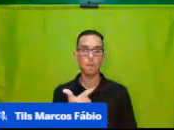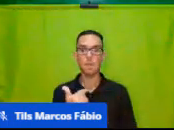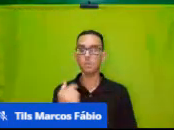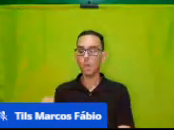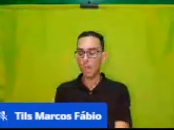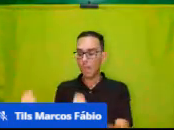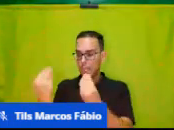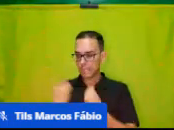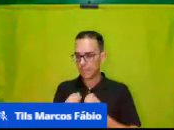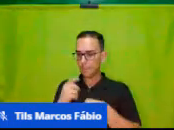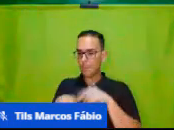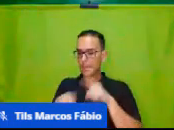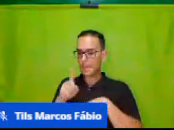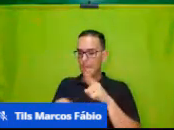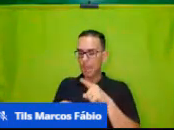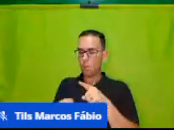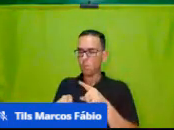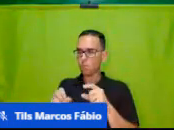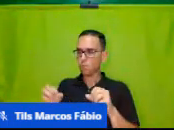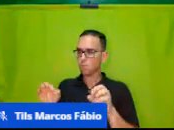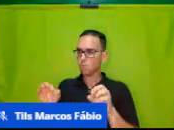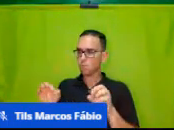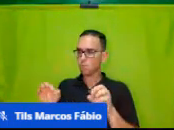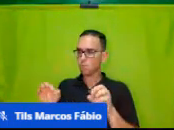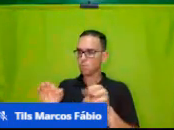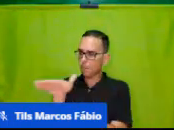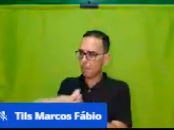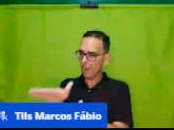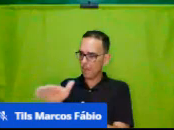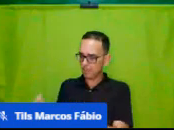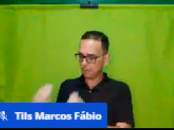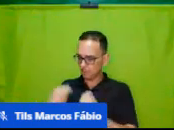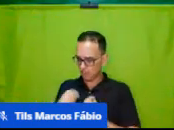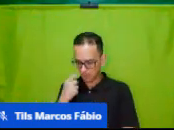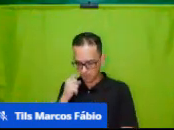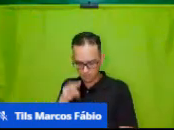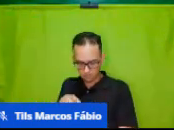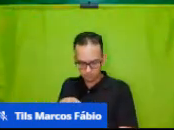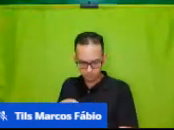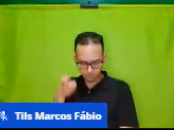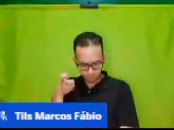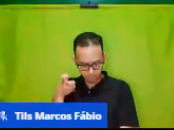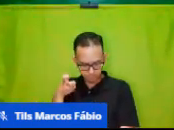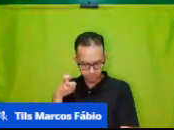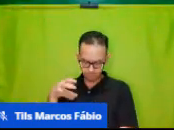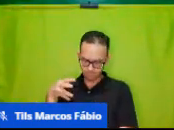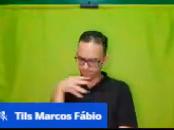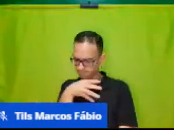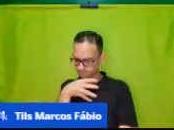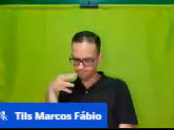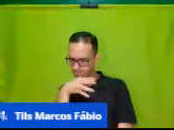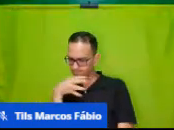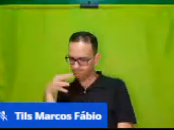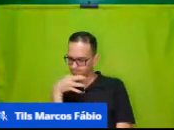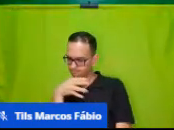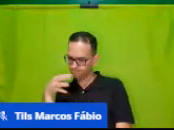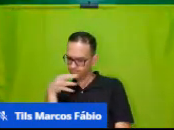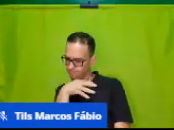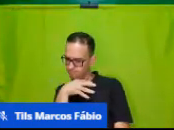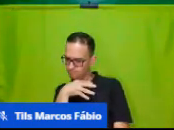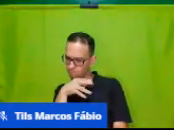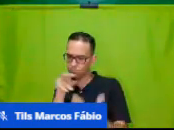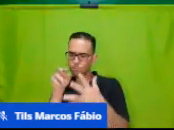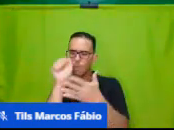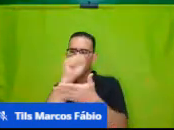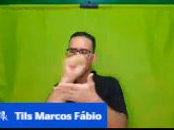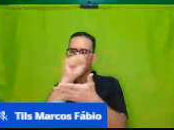material coisificado, impresso na minha mão, eu olhando para ele, eu tenho as impressões sobre essas atividades